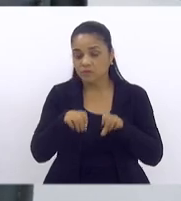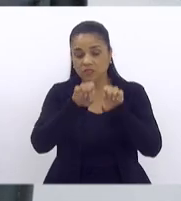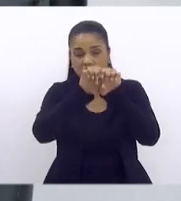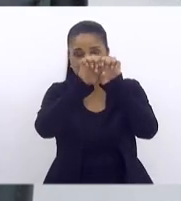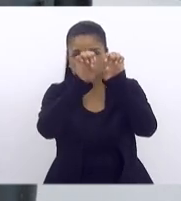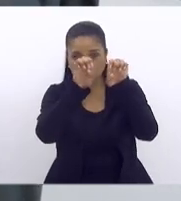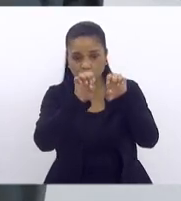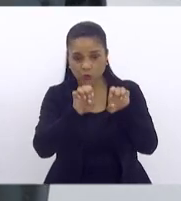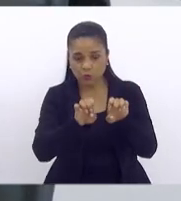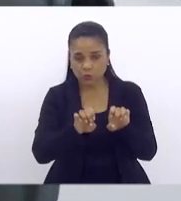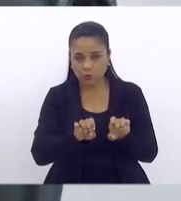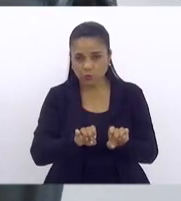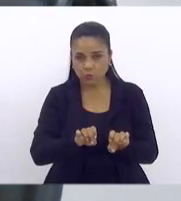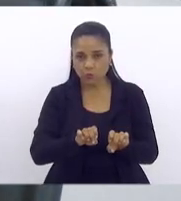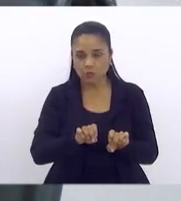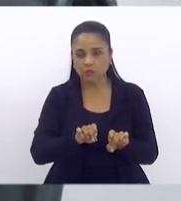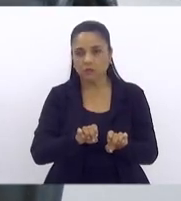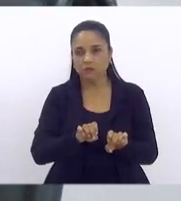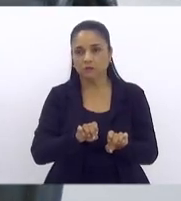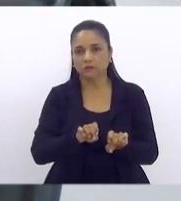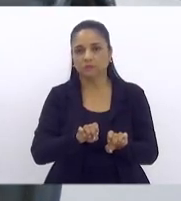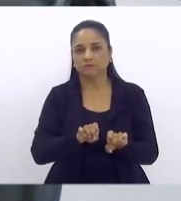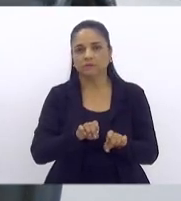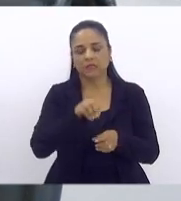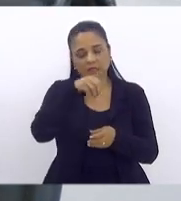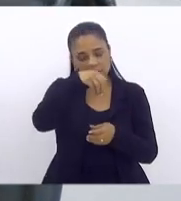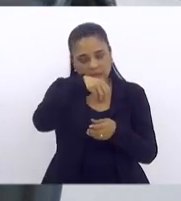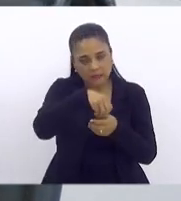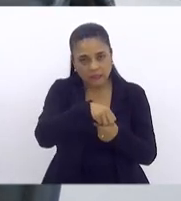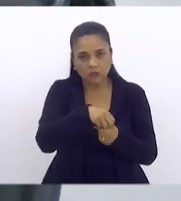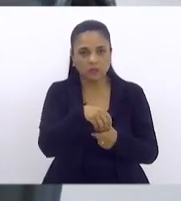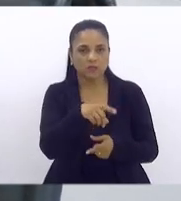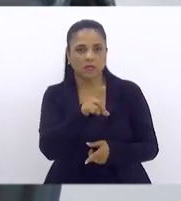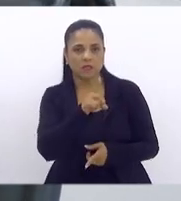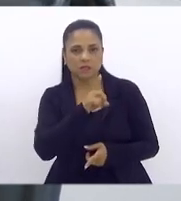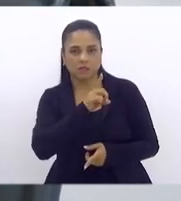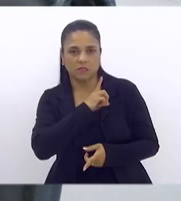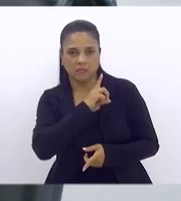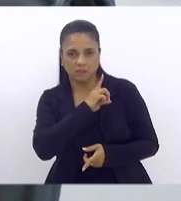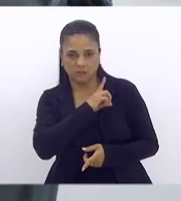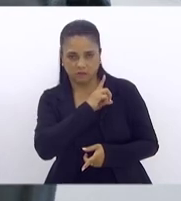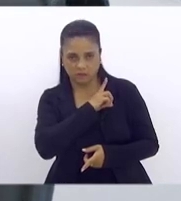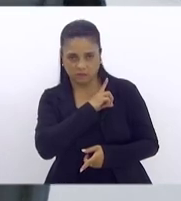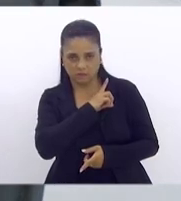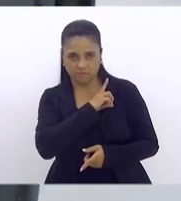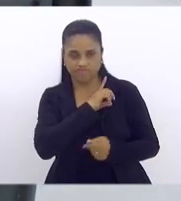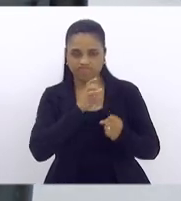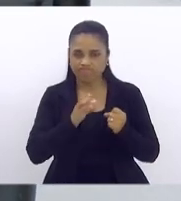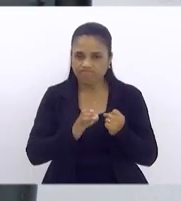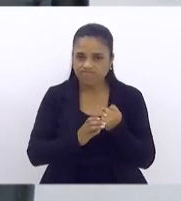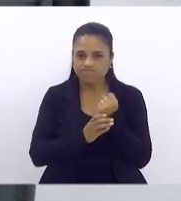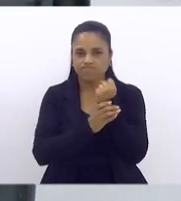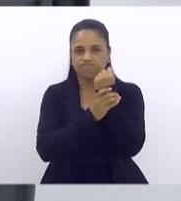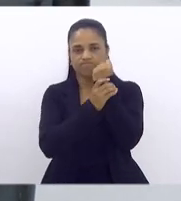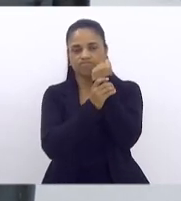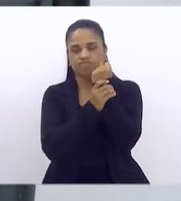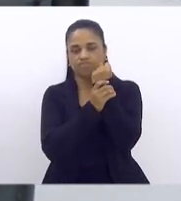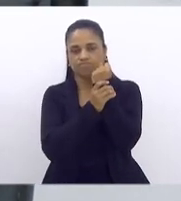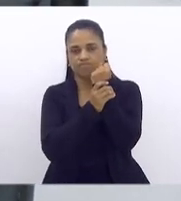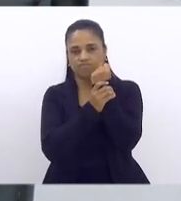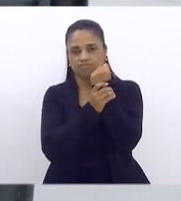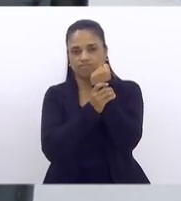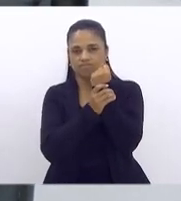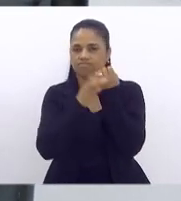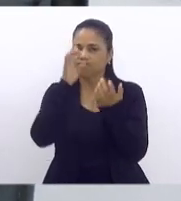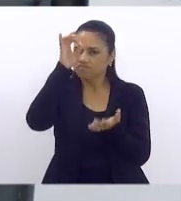infraestrutura dentro das delegacias, num primeiro momento, que garanta um